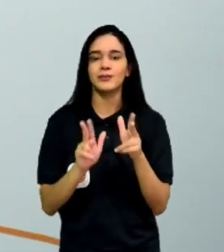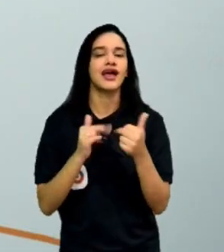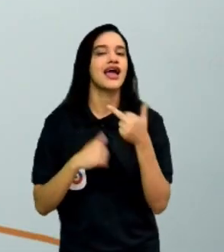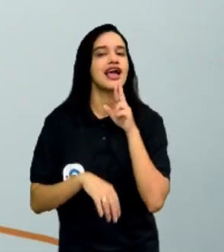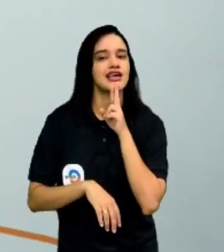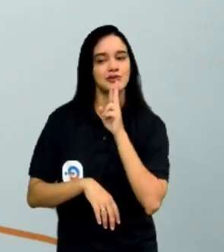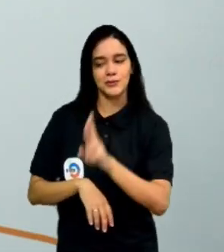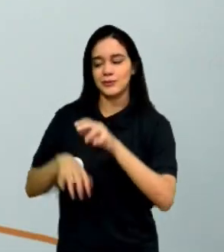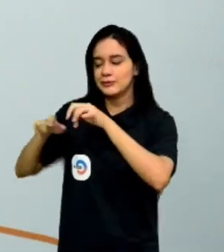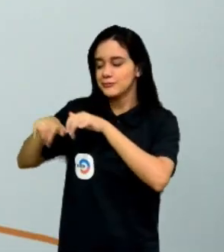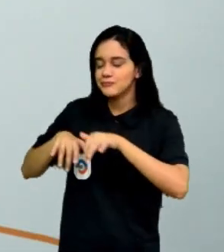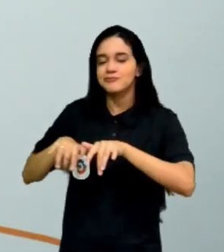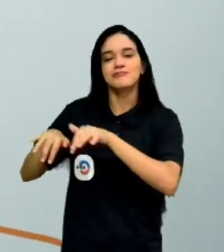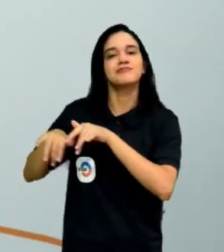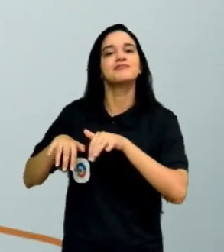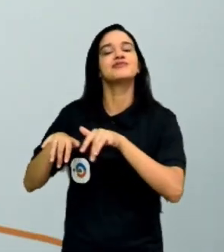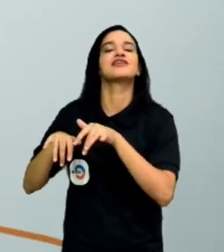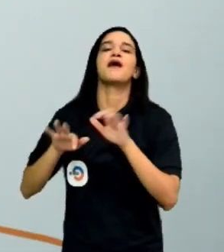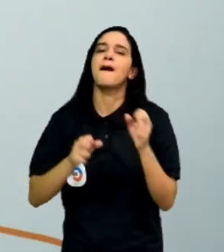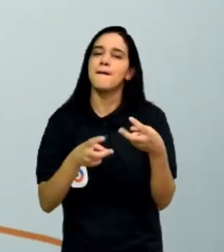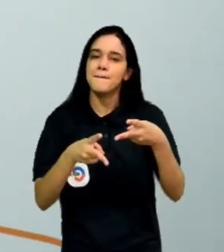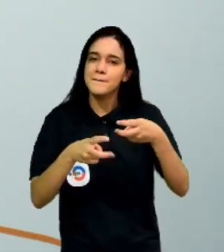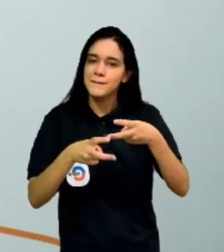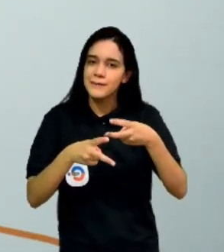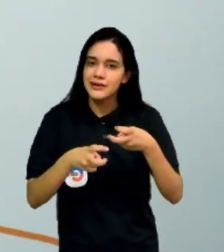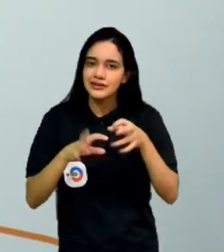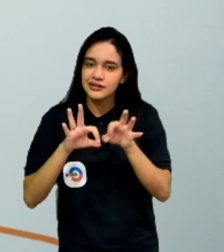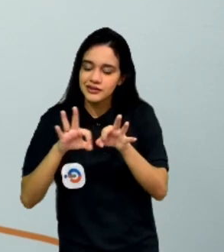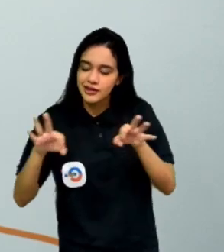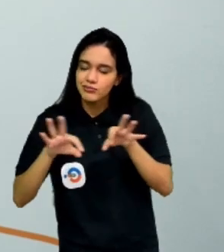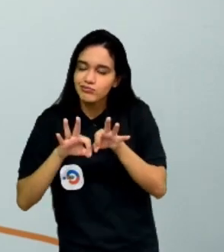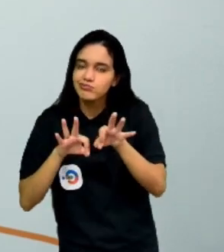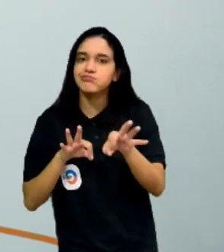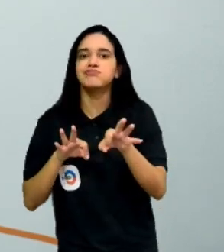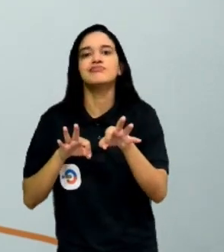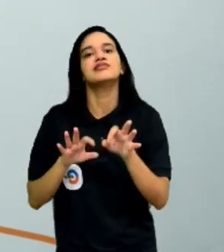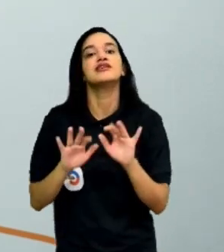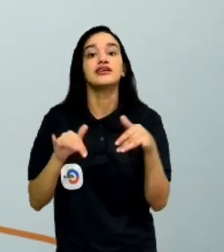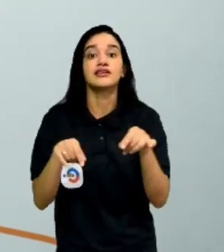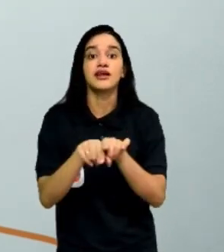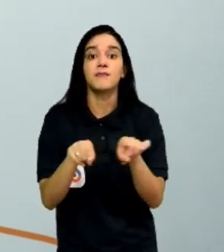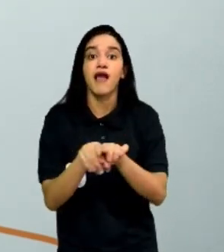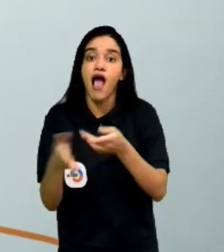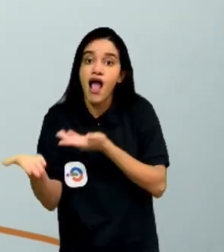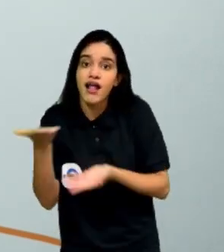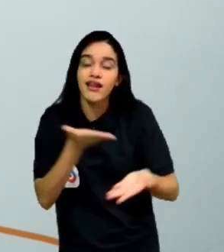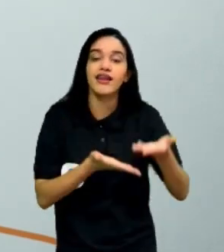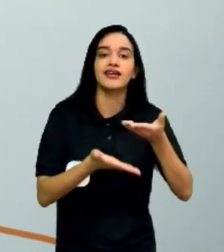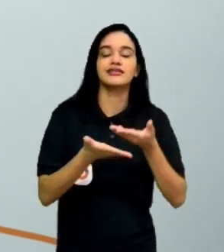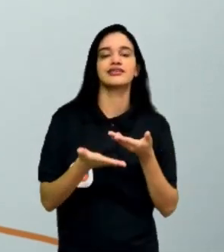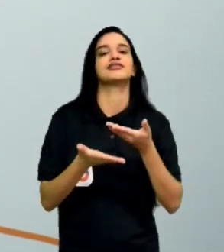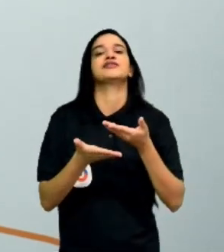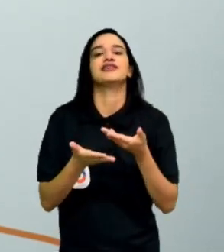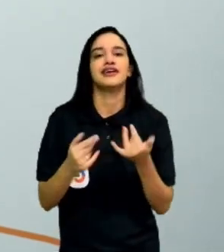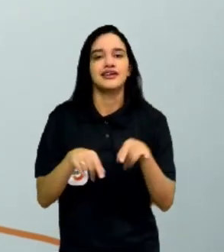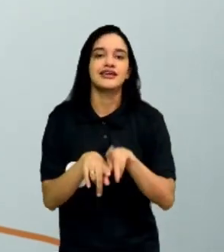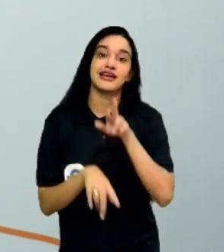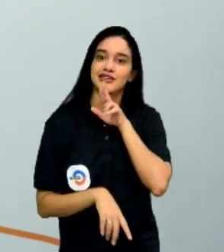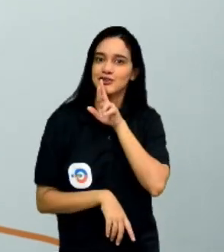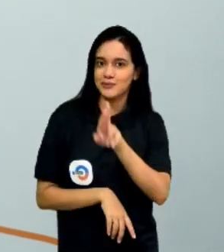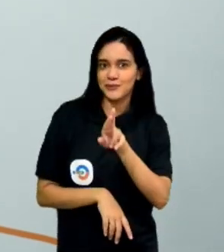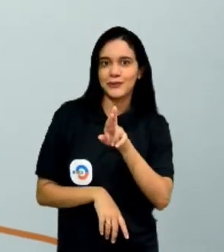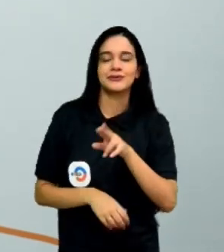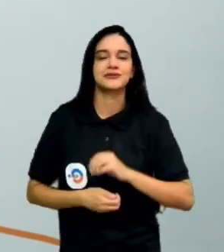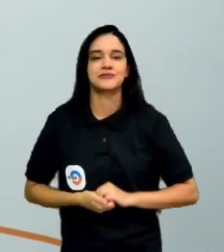nos comentários, identifica quais são as grandezas dessa situação, qual é a relação entre essas grandezas e a resposta para o